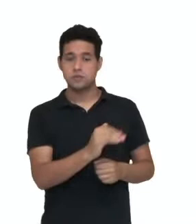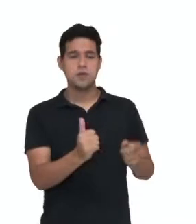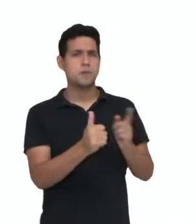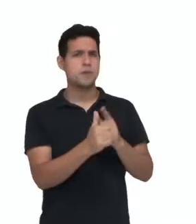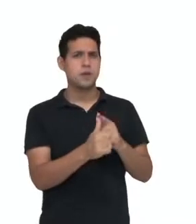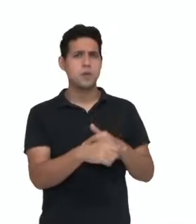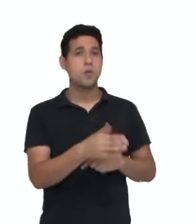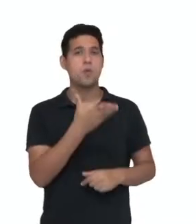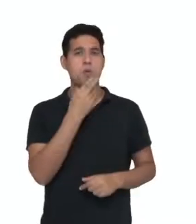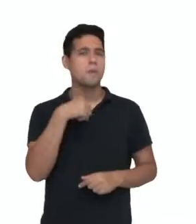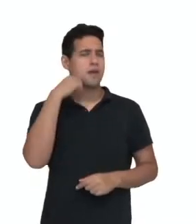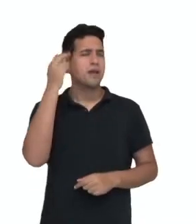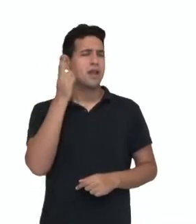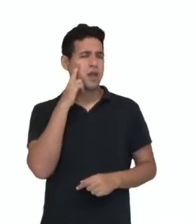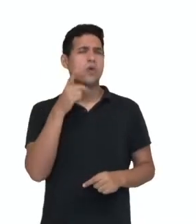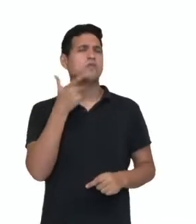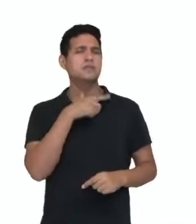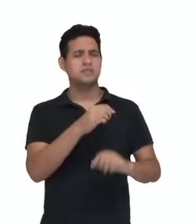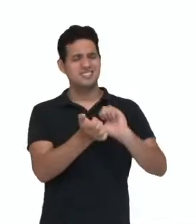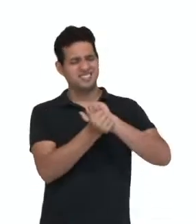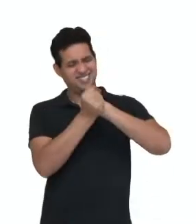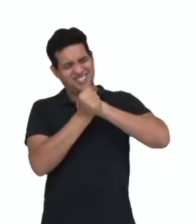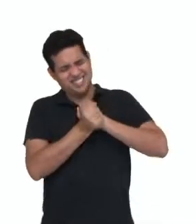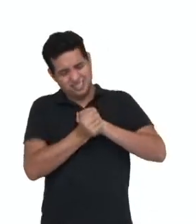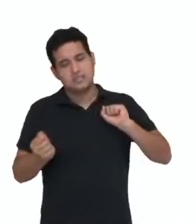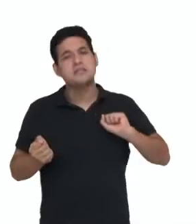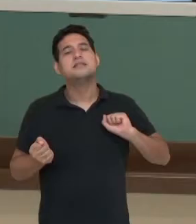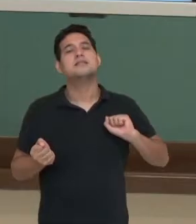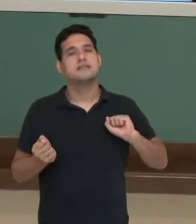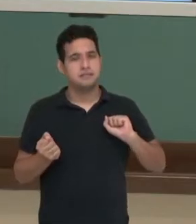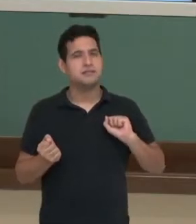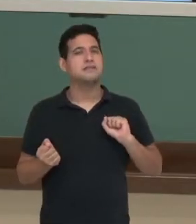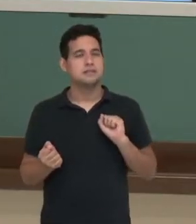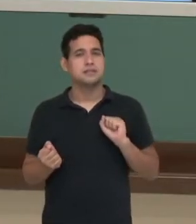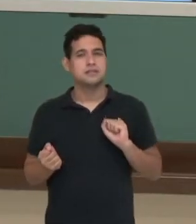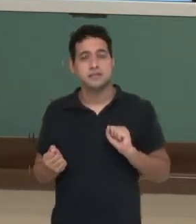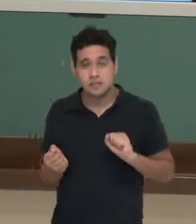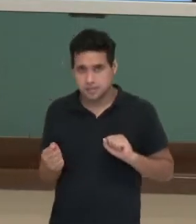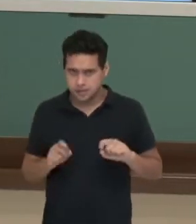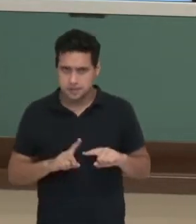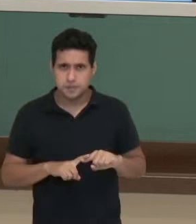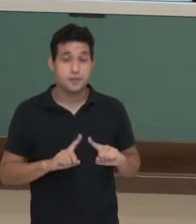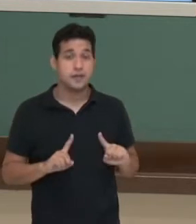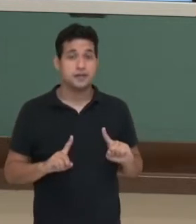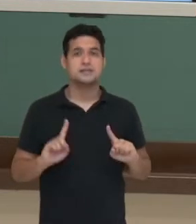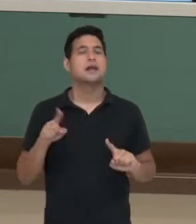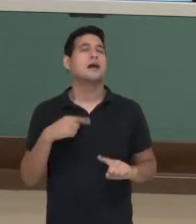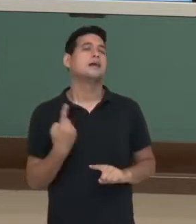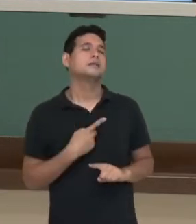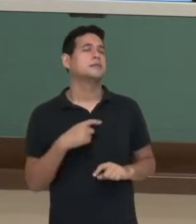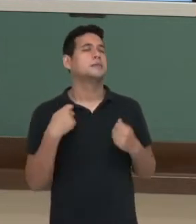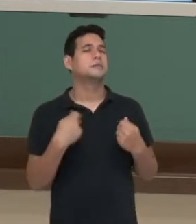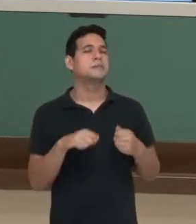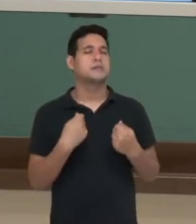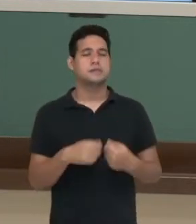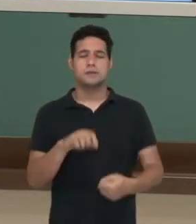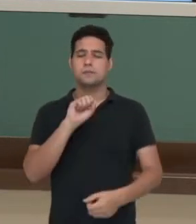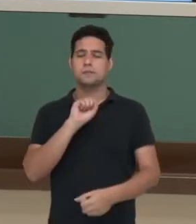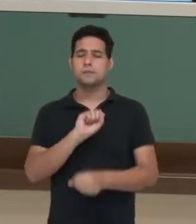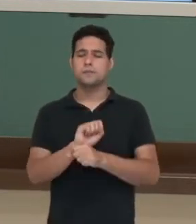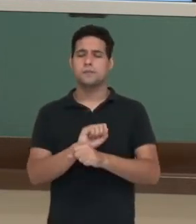negros conseguiram a liberdade nas Américas. E ó, mesmo assim a gente tem que